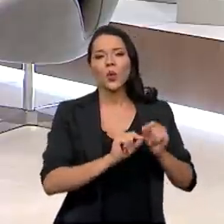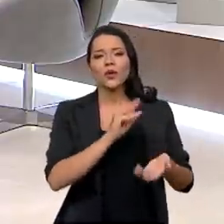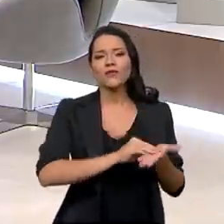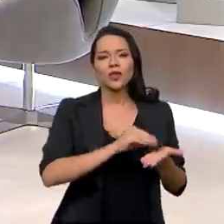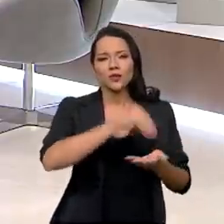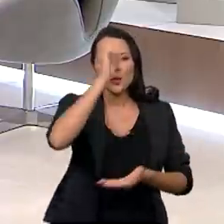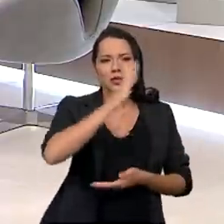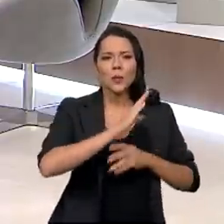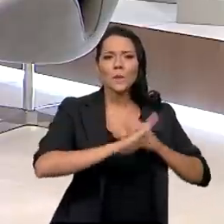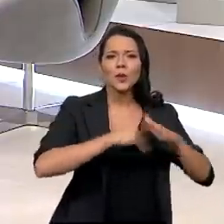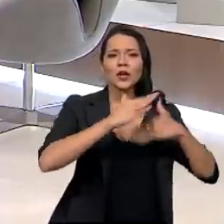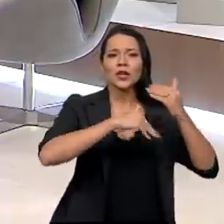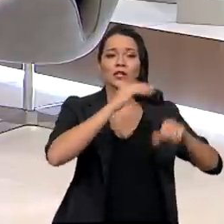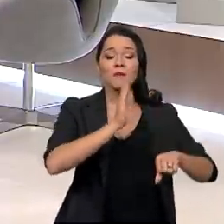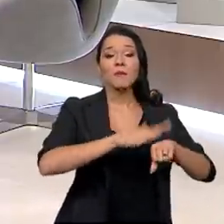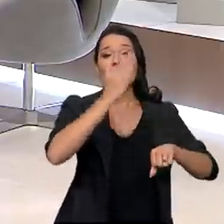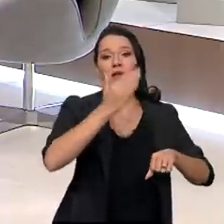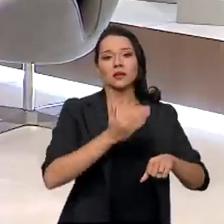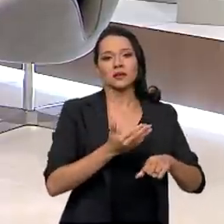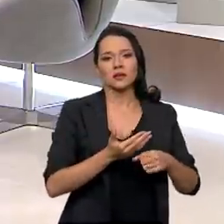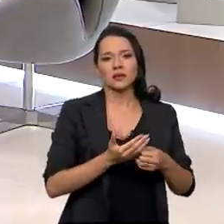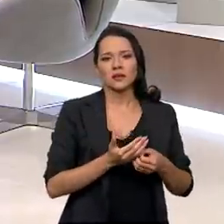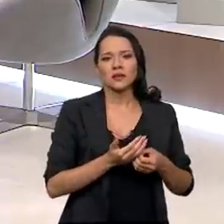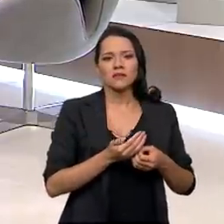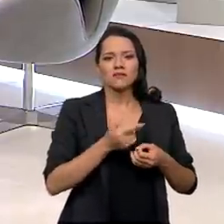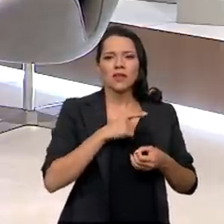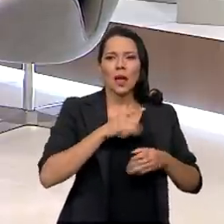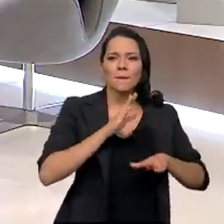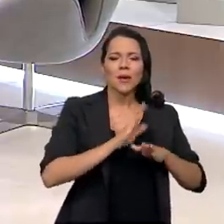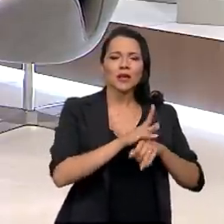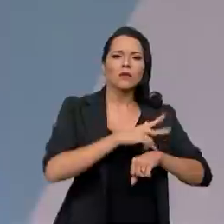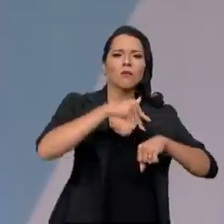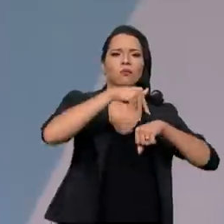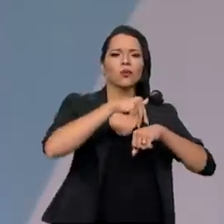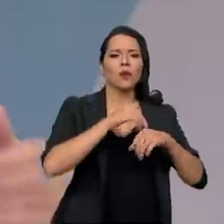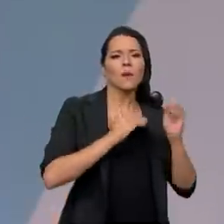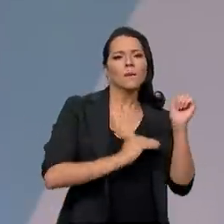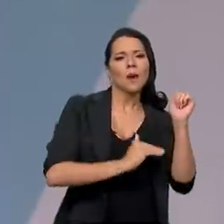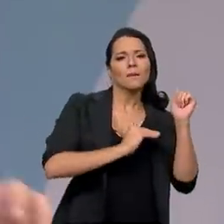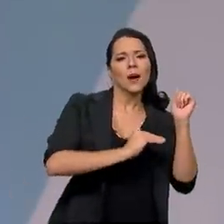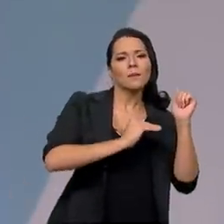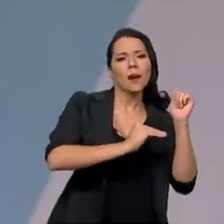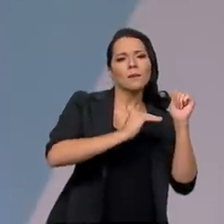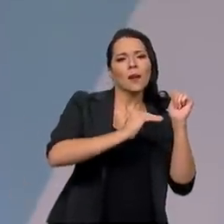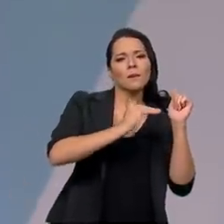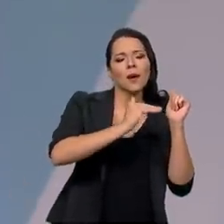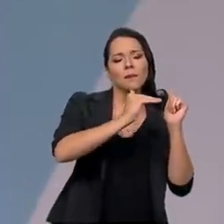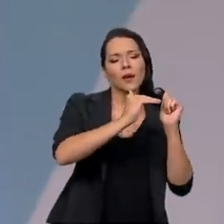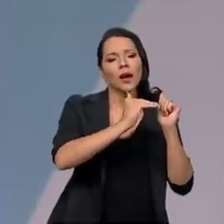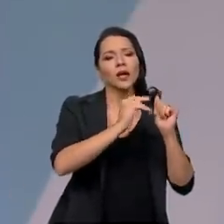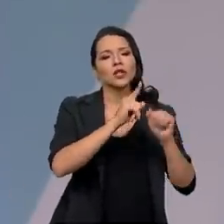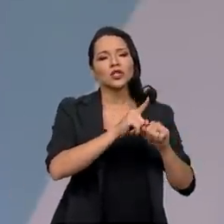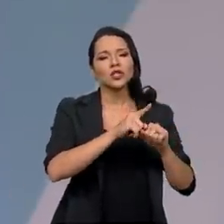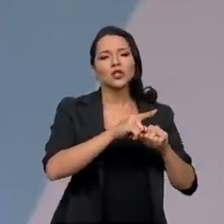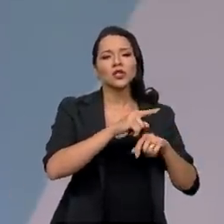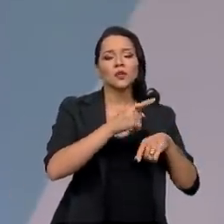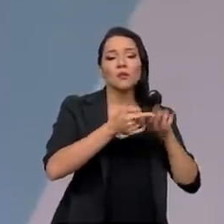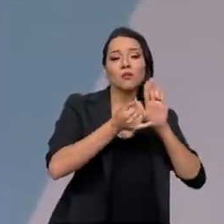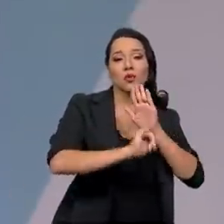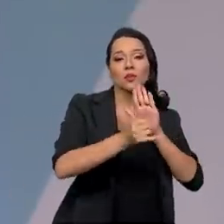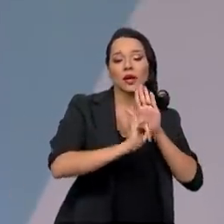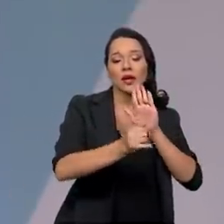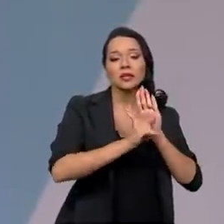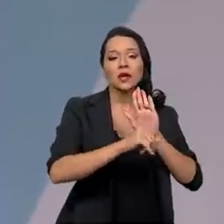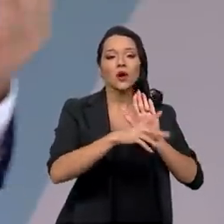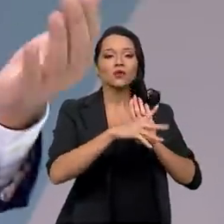para o Brasil avançar ainda mais, galgar mais posições nessa escala de produção e publicação